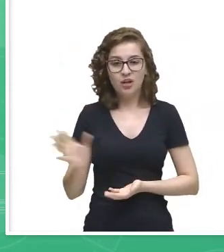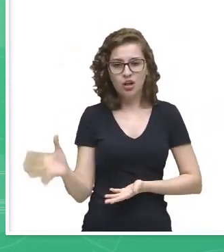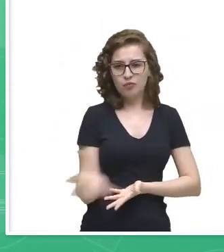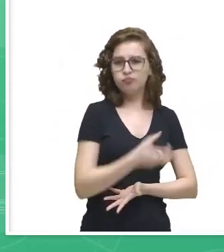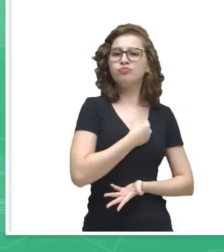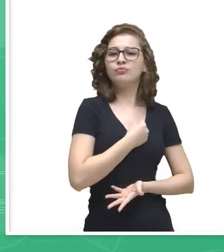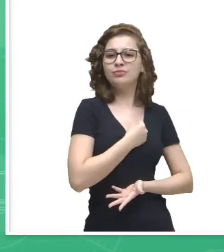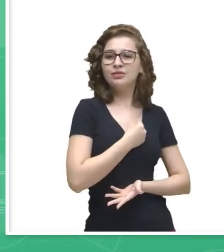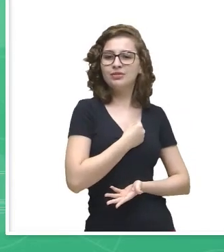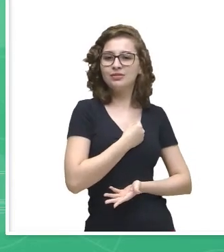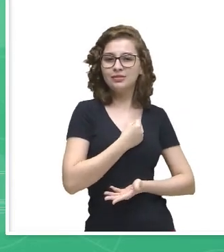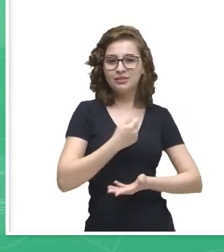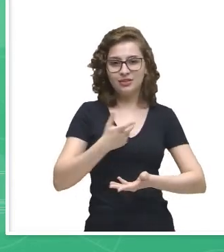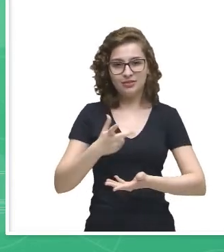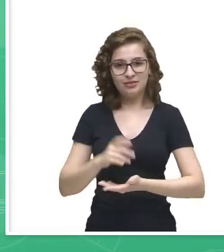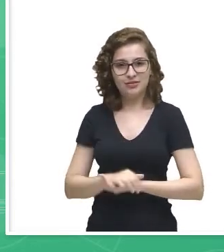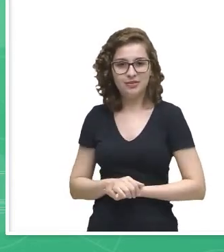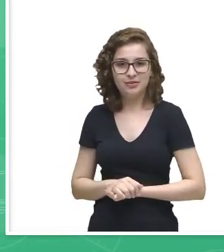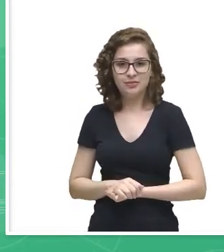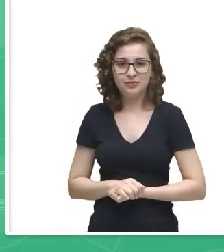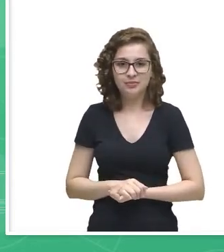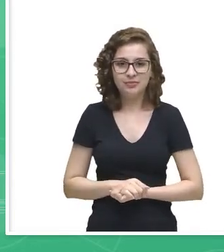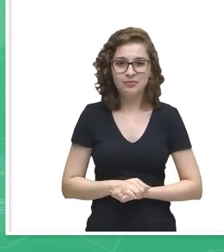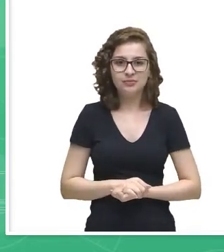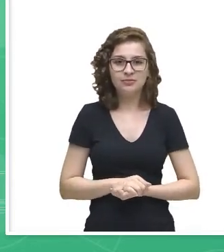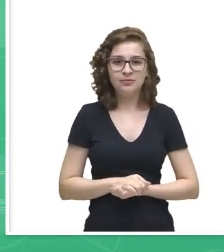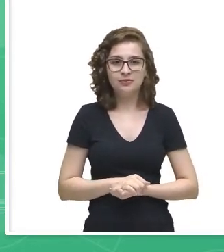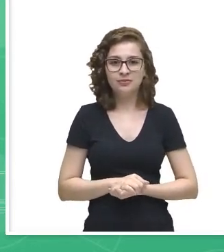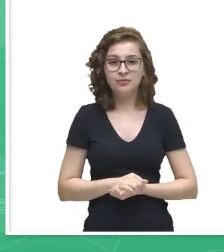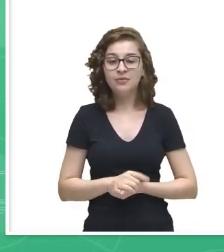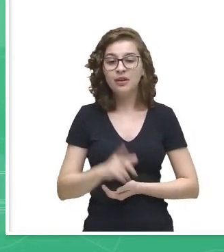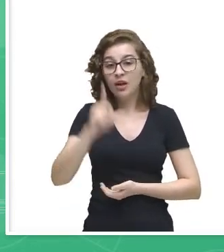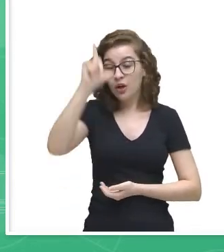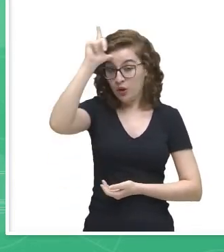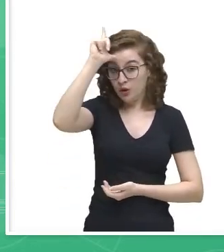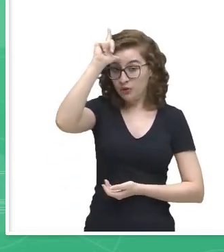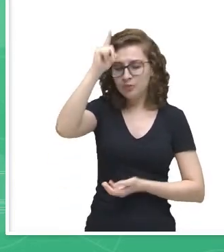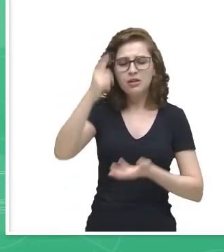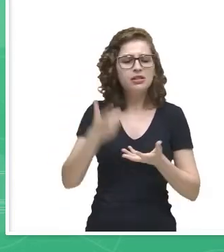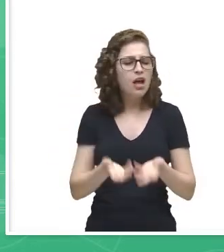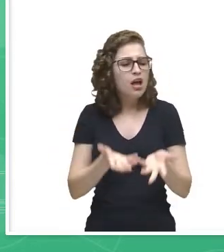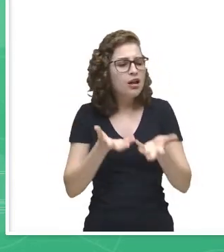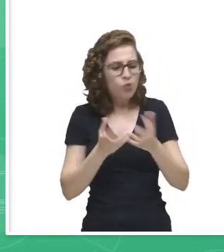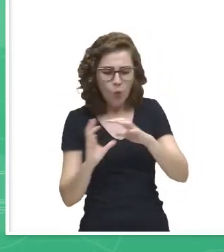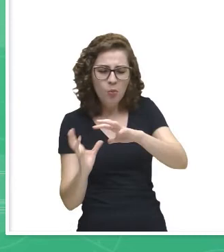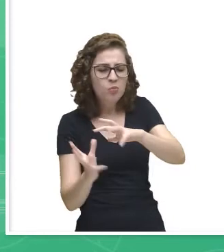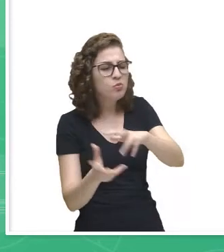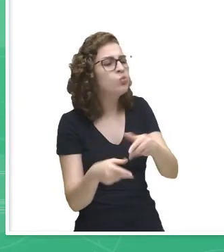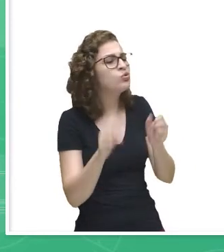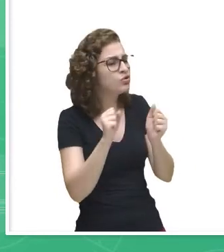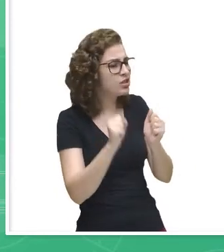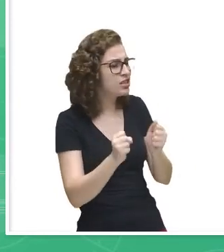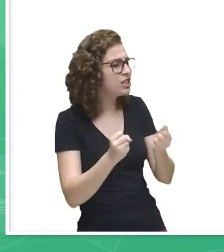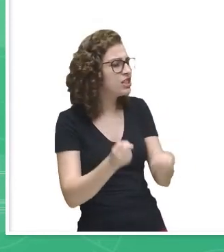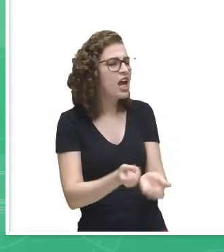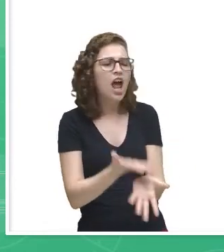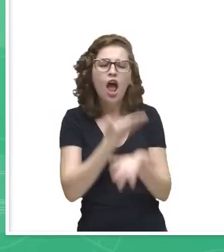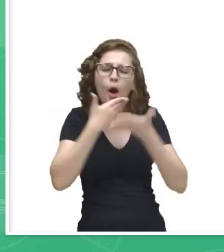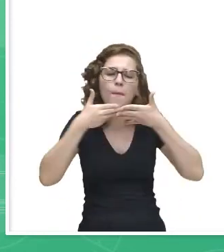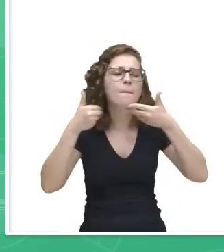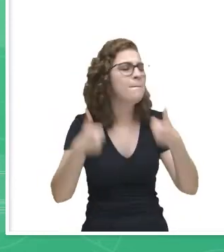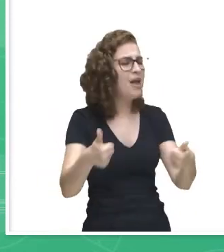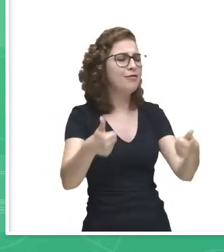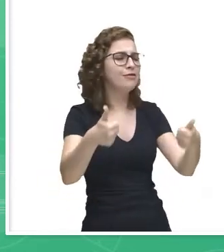exaltando a população alemã, dizendo que os alemães merecem o mundo e que eles são os melhores porque eles